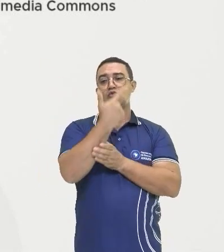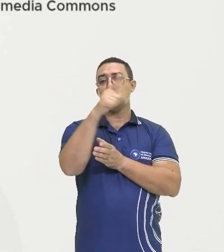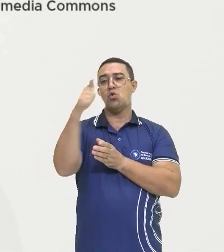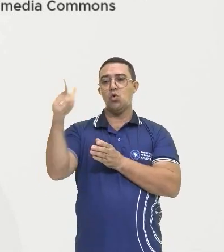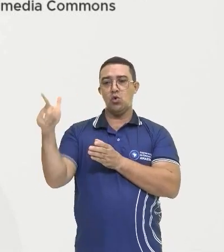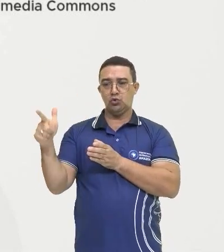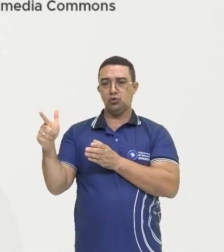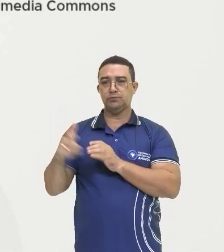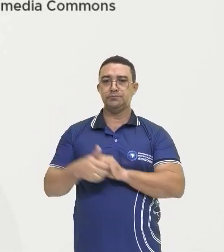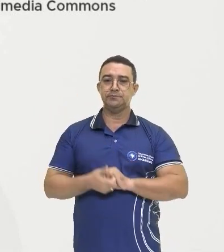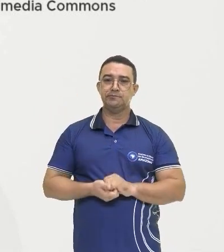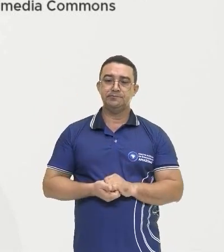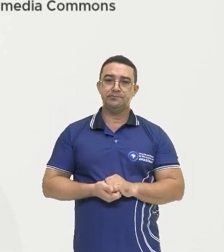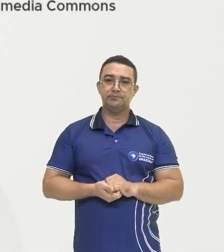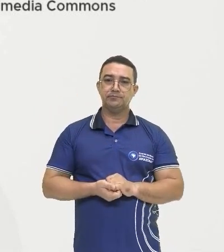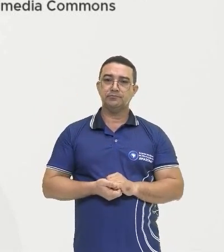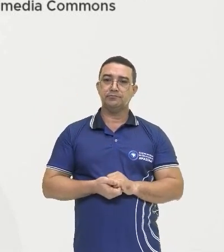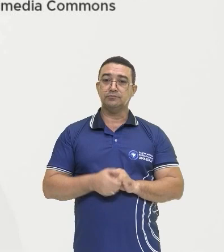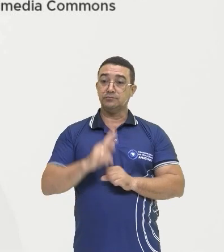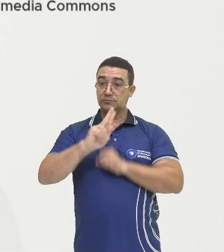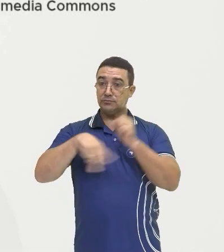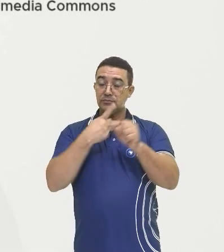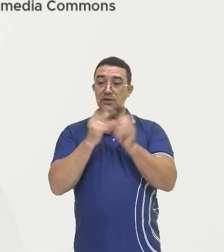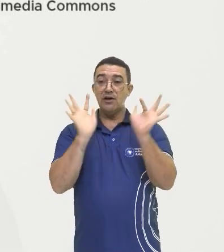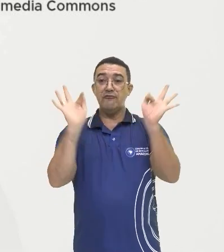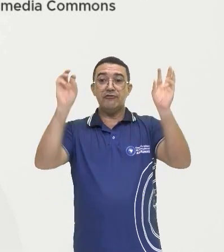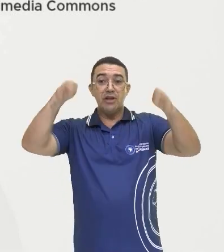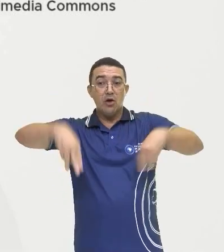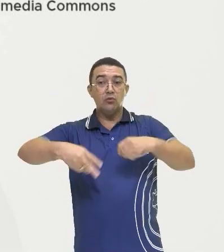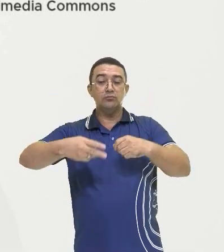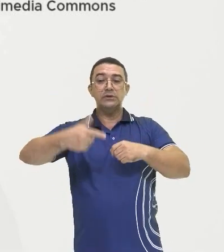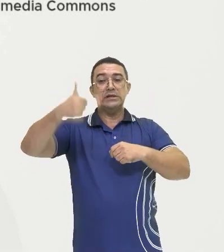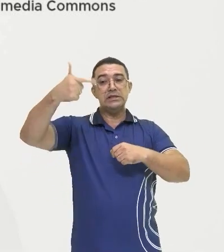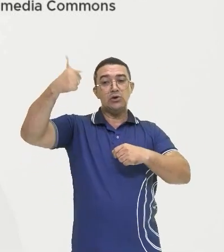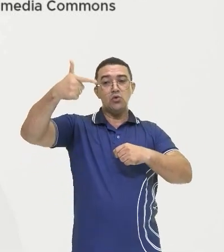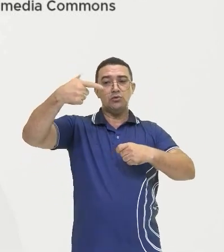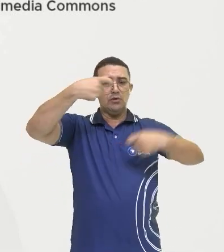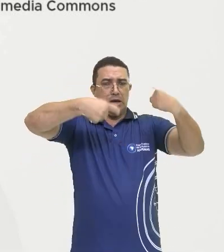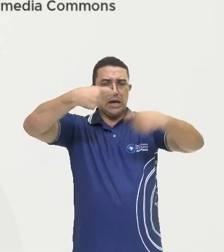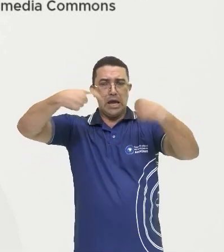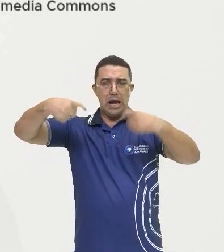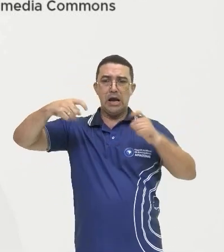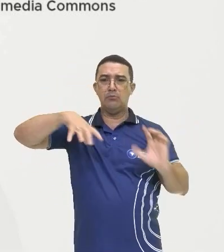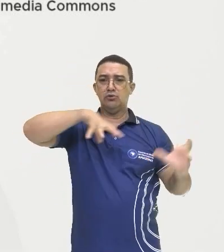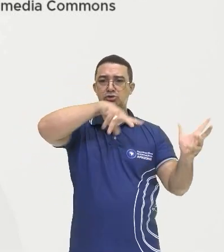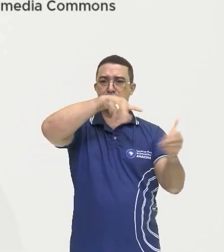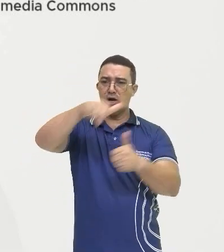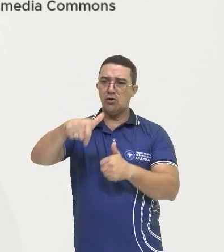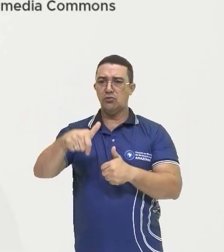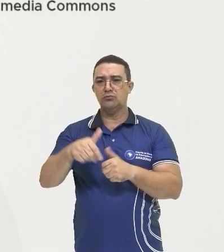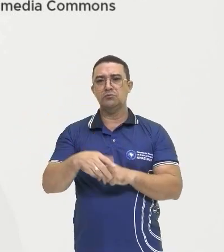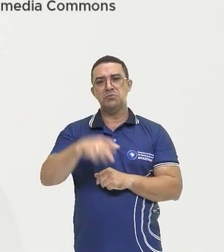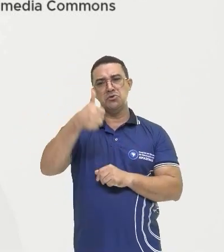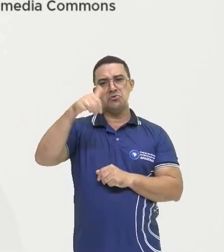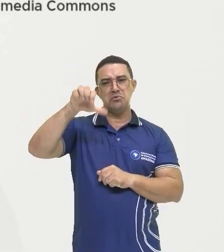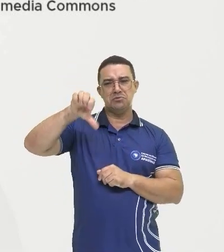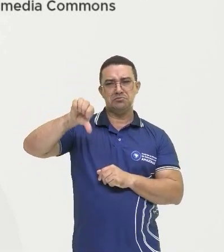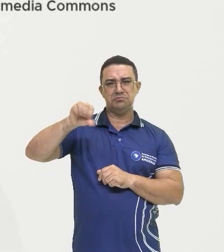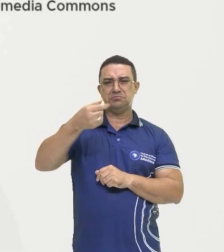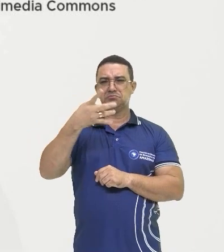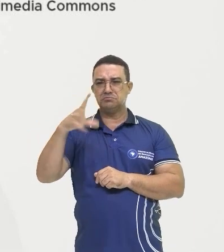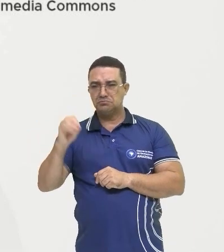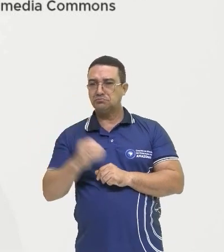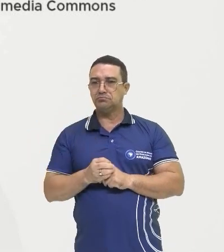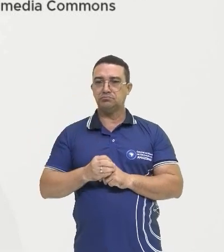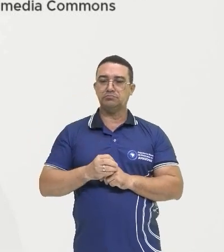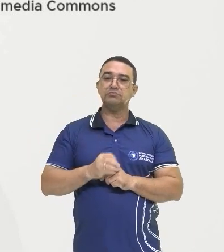gente conhece hoje. Com o fim da Segunda Guerra Mundial, lá pelo ano de 1940, a Bélgica, Holanda